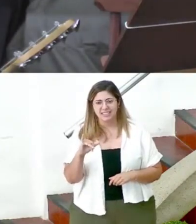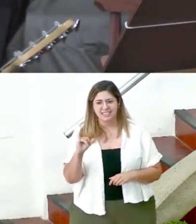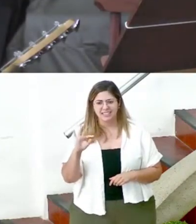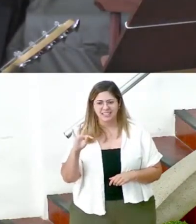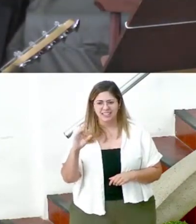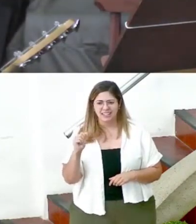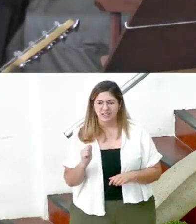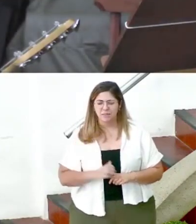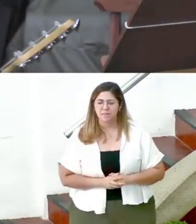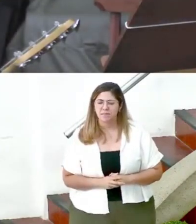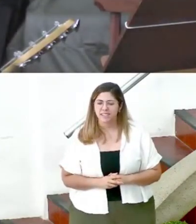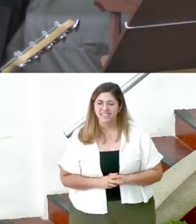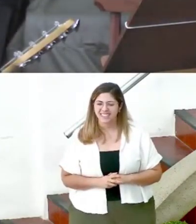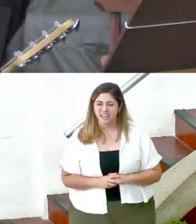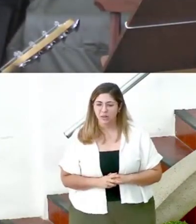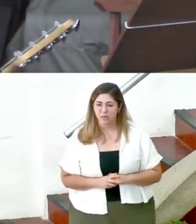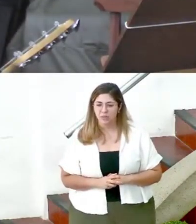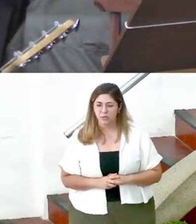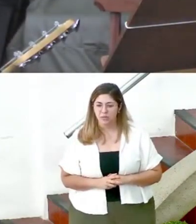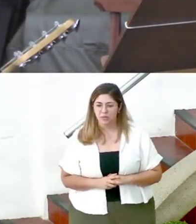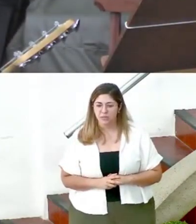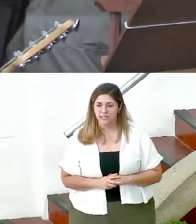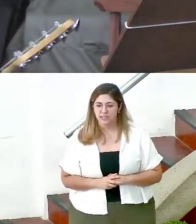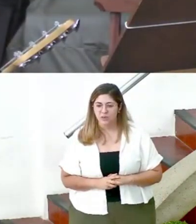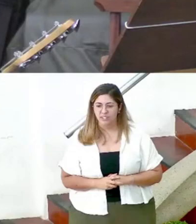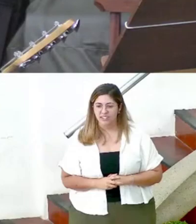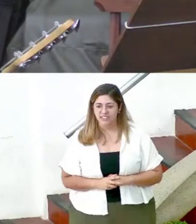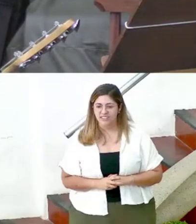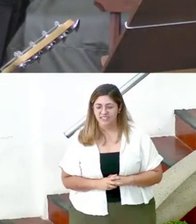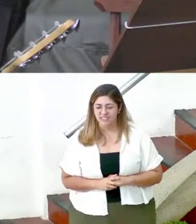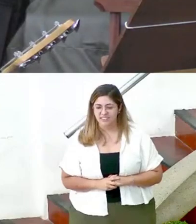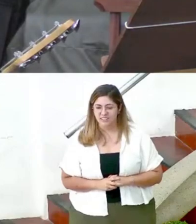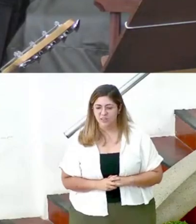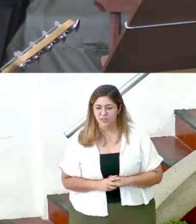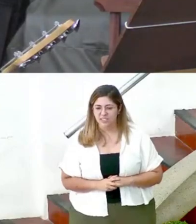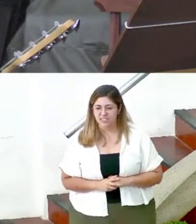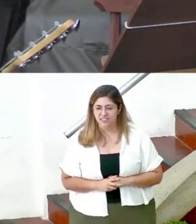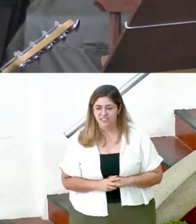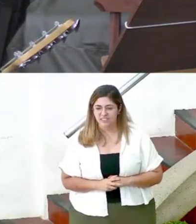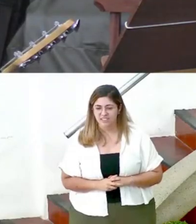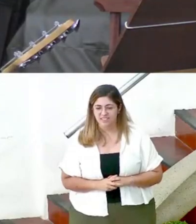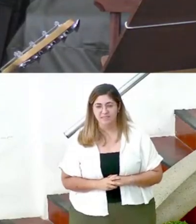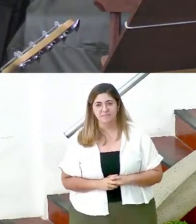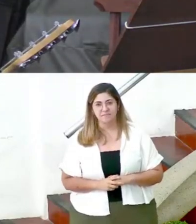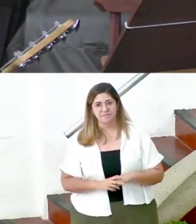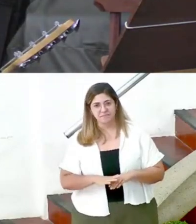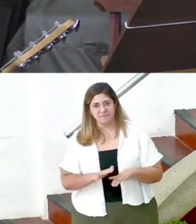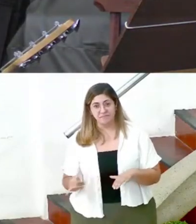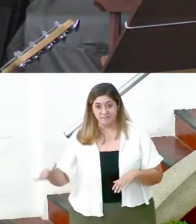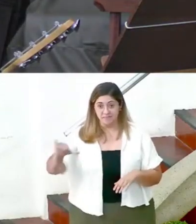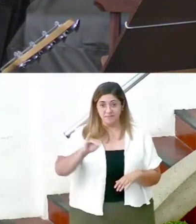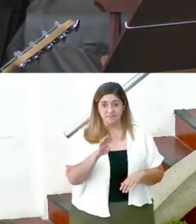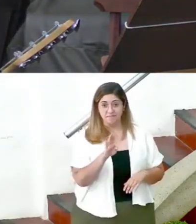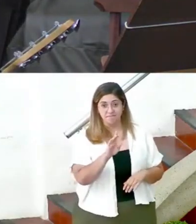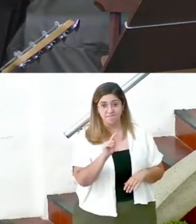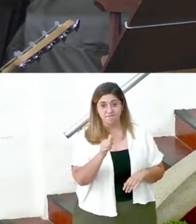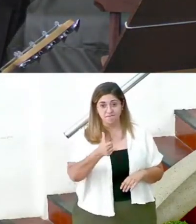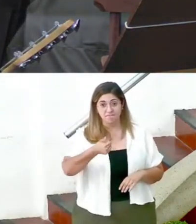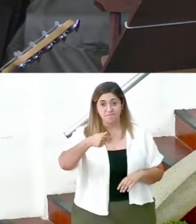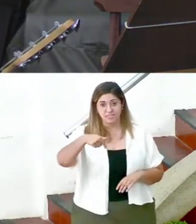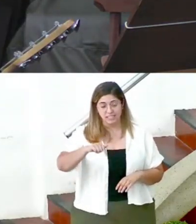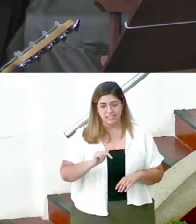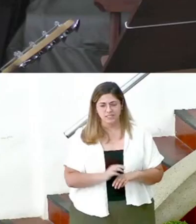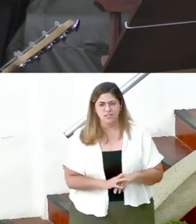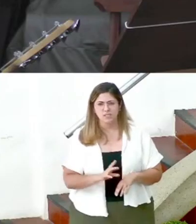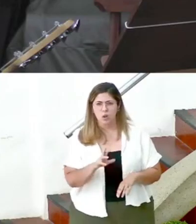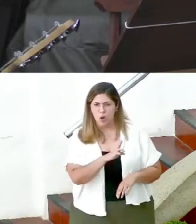ninguém conseguia chegar para dentro do território alemão. Mas os B-17 conseguiam chegar. Rosenthal lidera